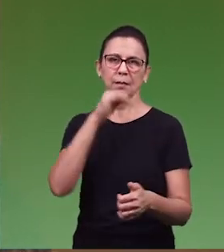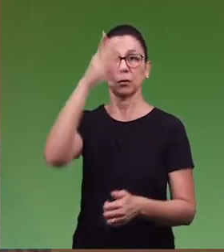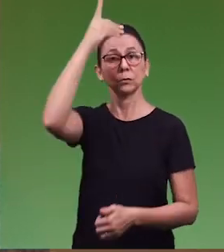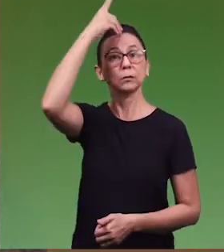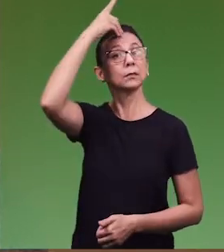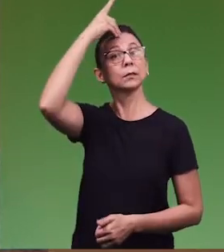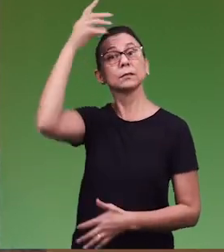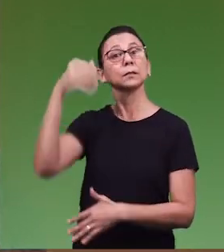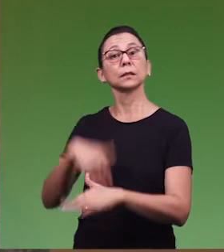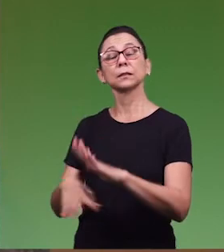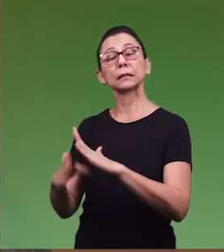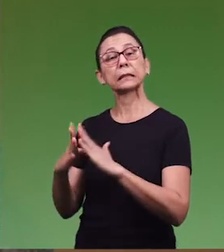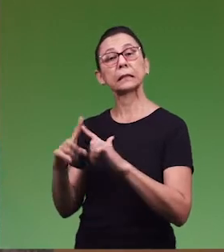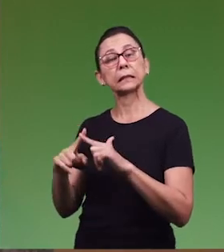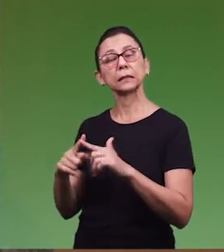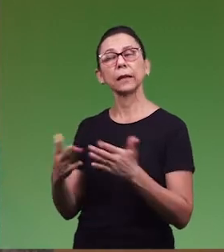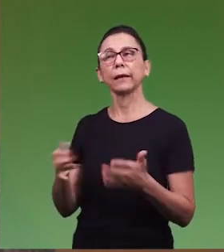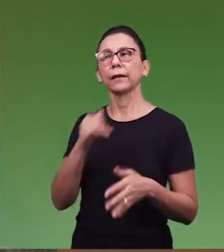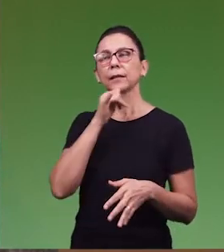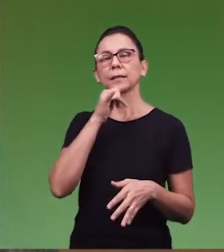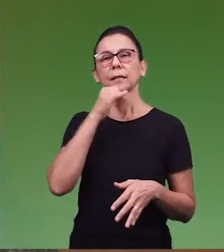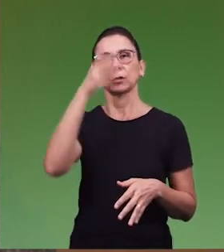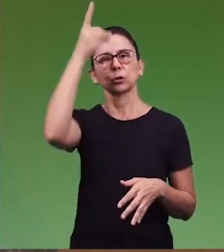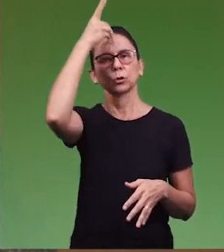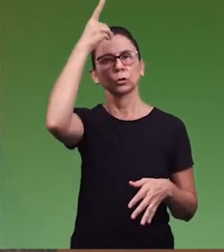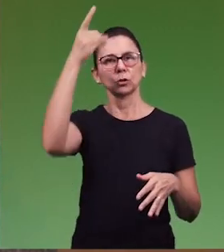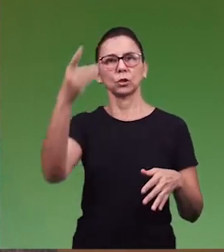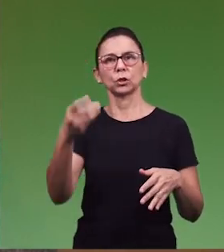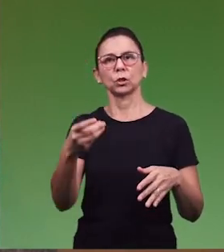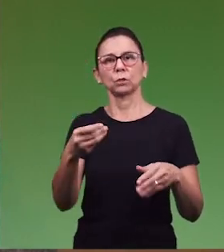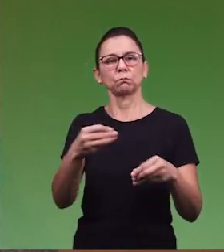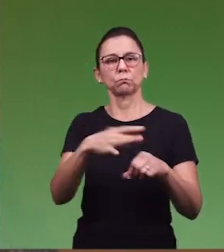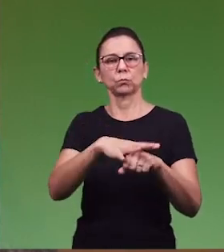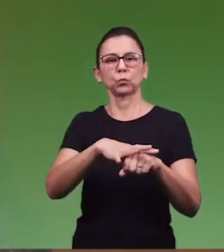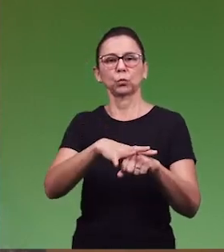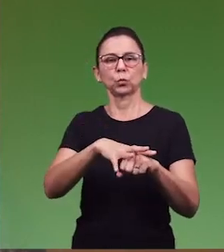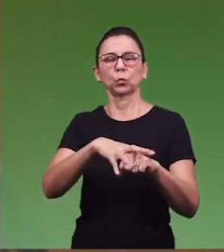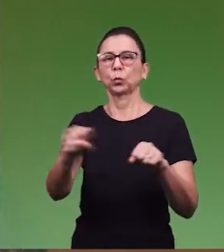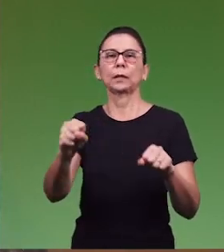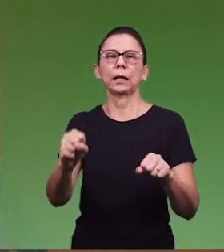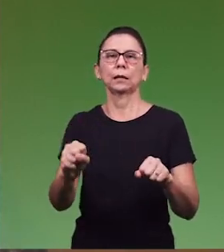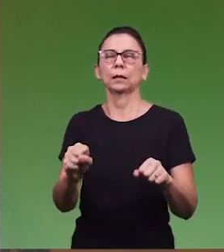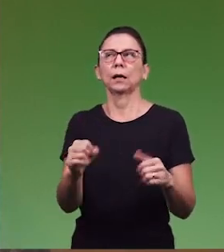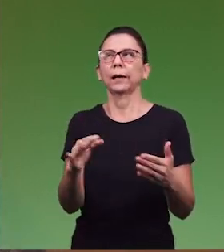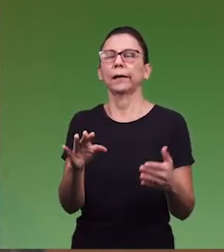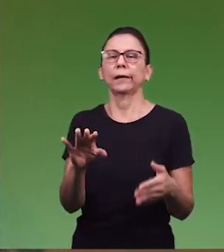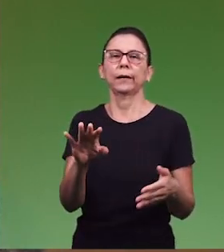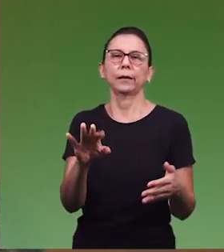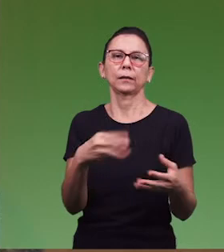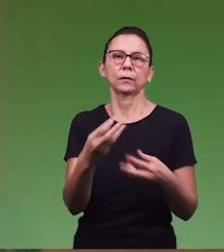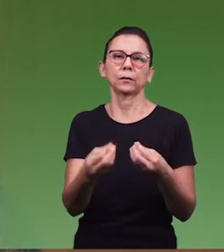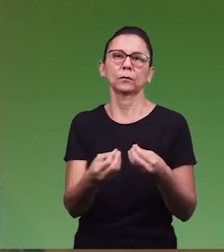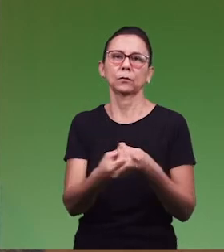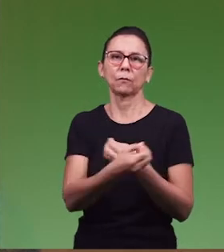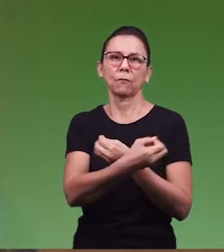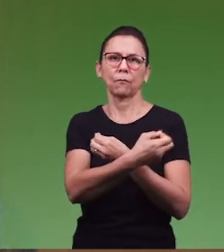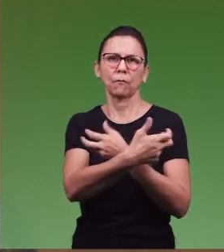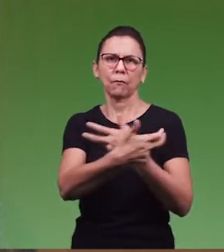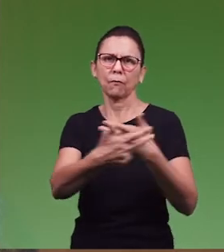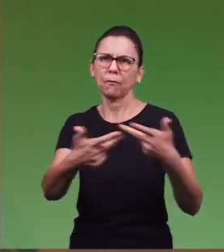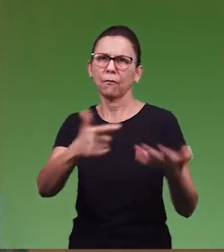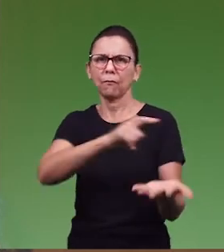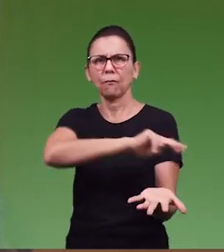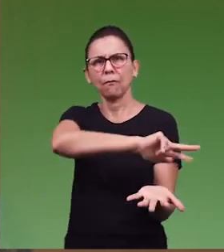de curar, por exemplo. Os dons de curar não é uma cura, não. Os dons de curar são várias formas como o Espírito Santo usa para